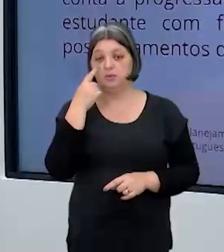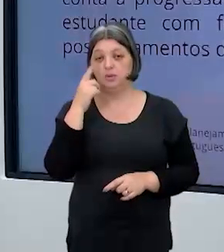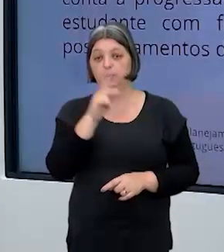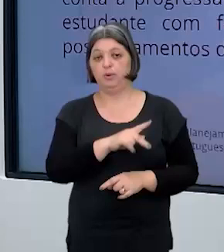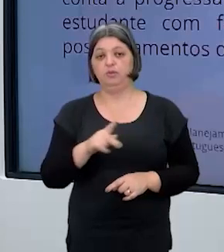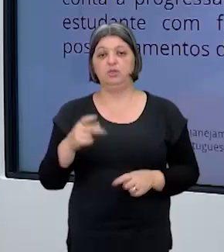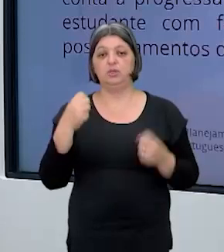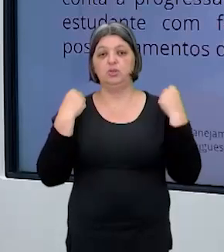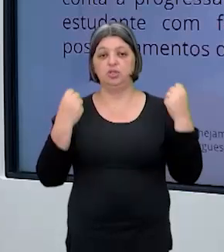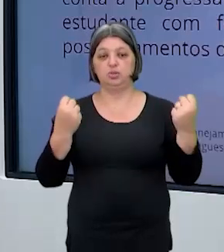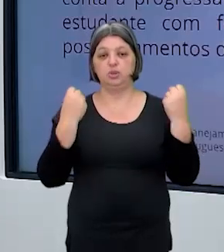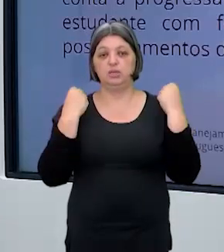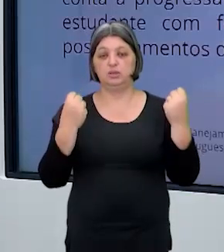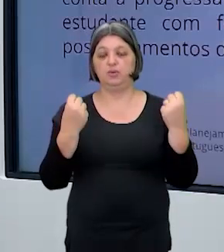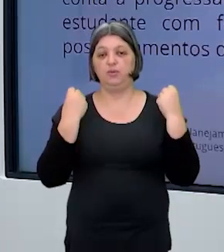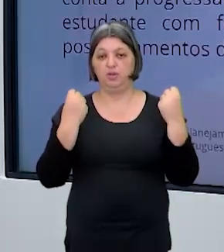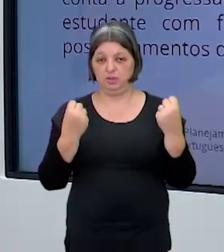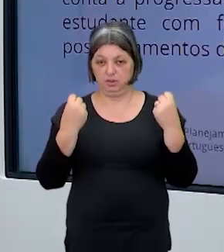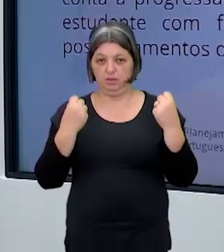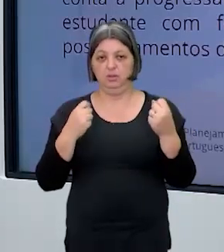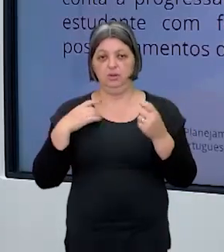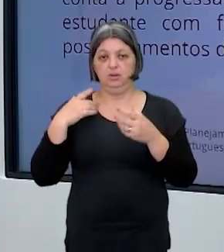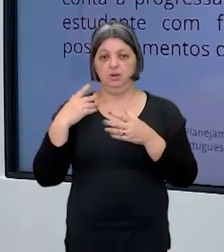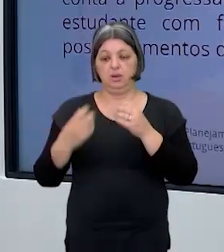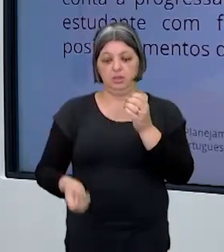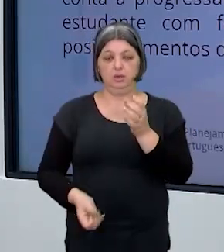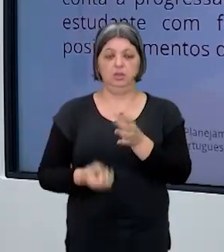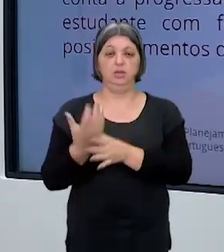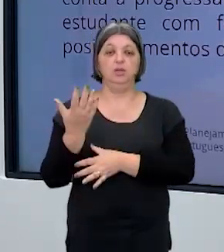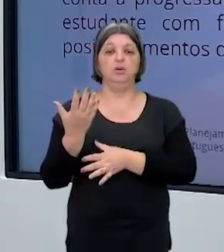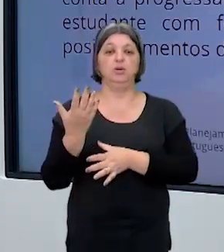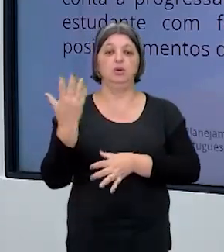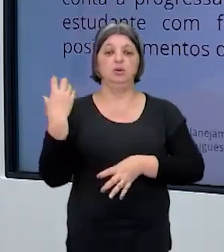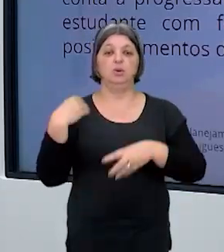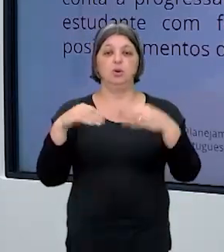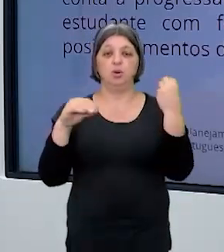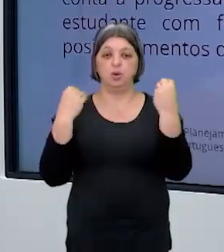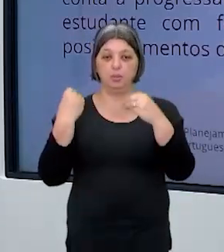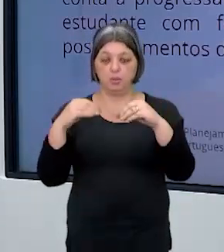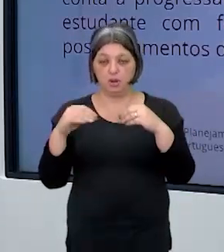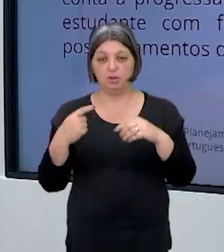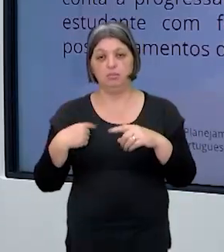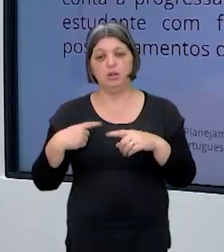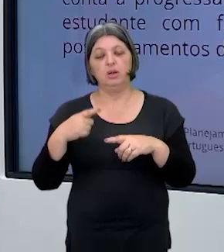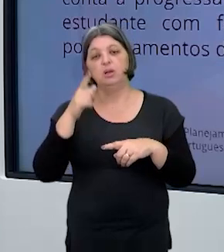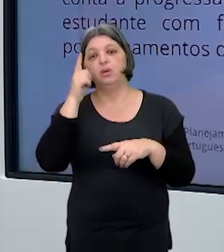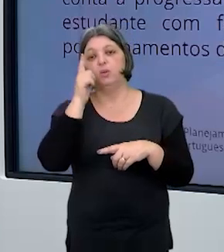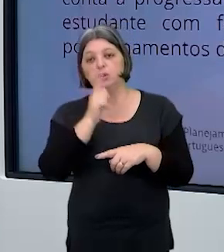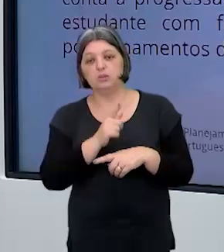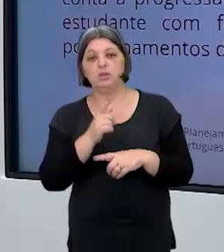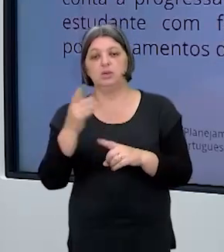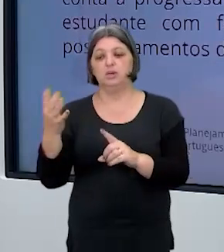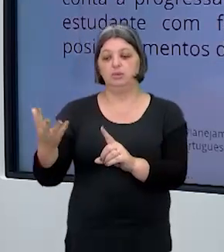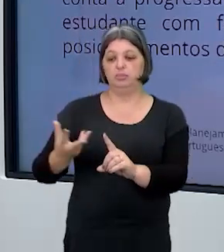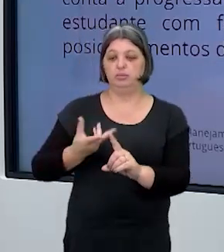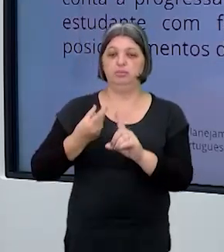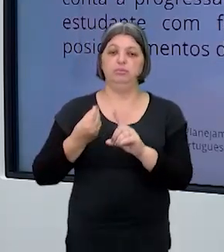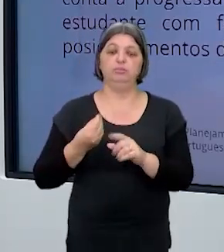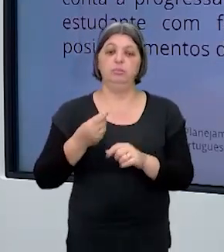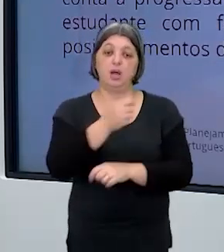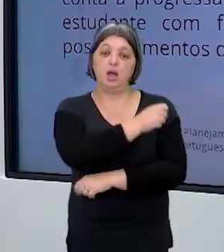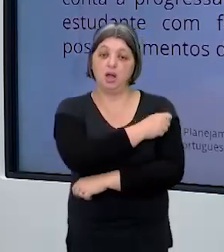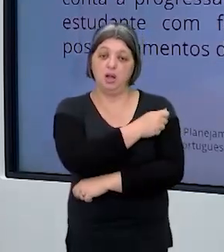professor de educação física. Ele desenvolveu um vlog aí para aproximar os alunos. Então, ele utilizou aí mecanismos